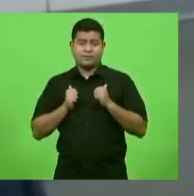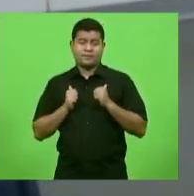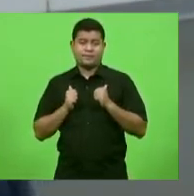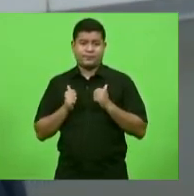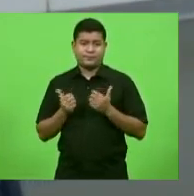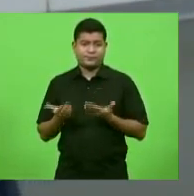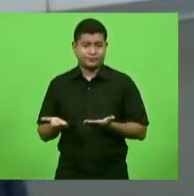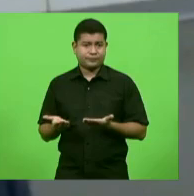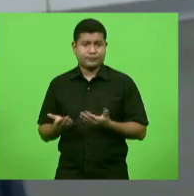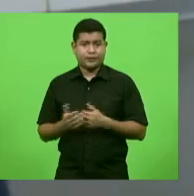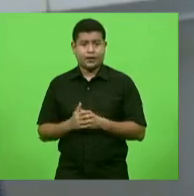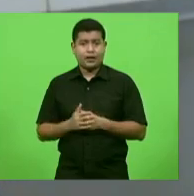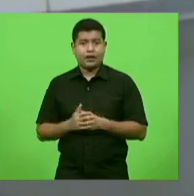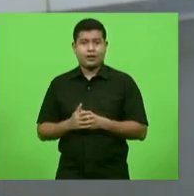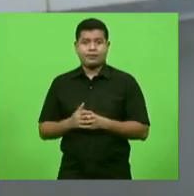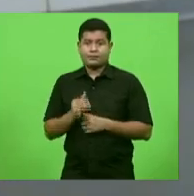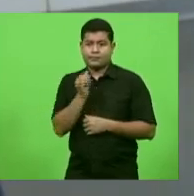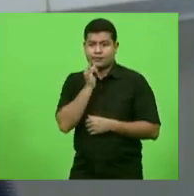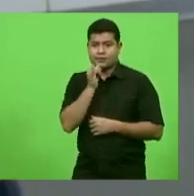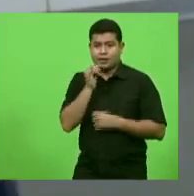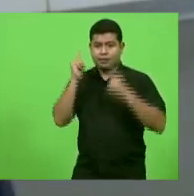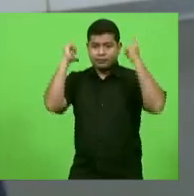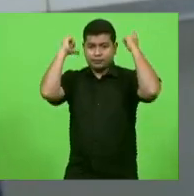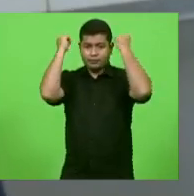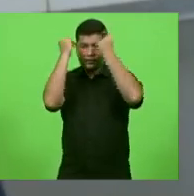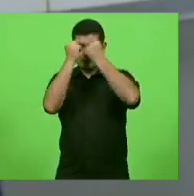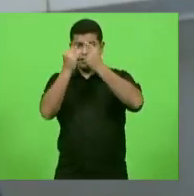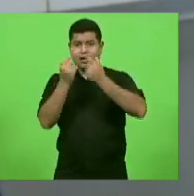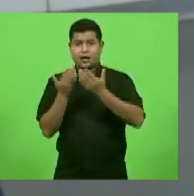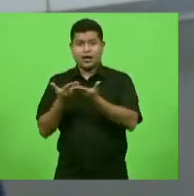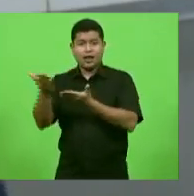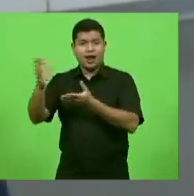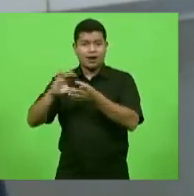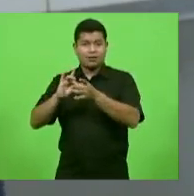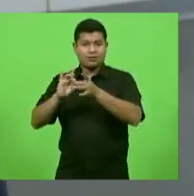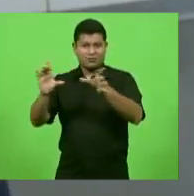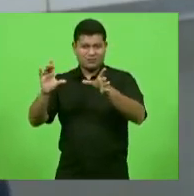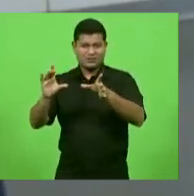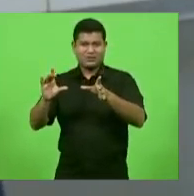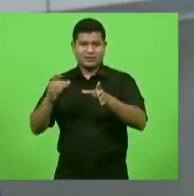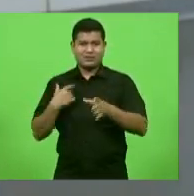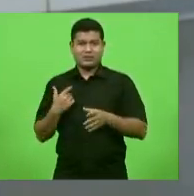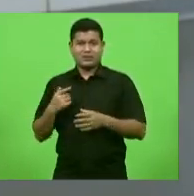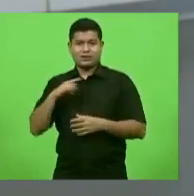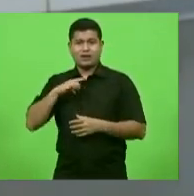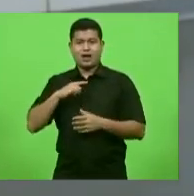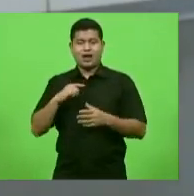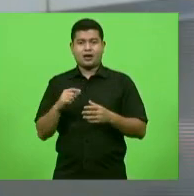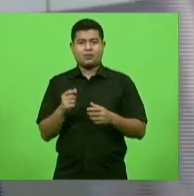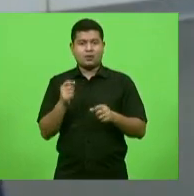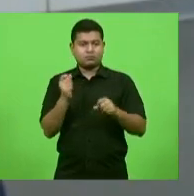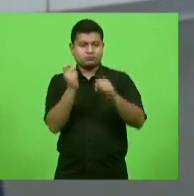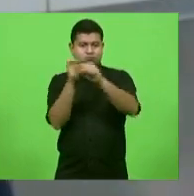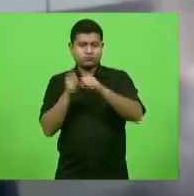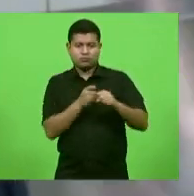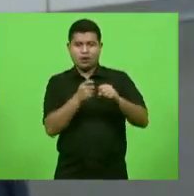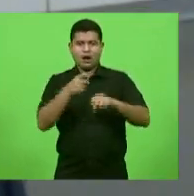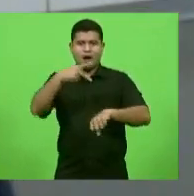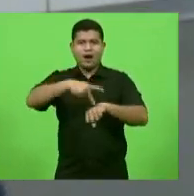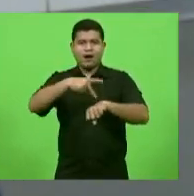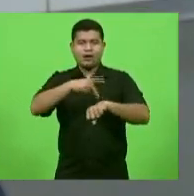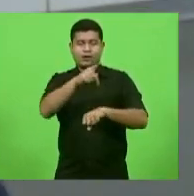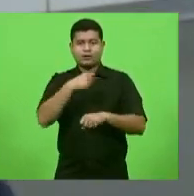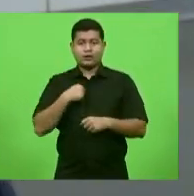Excelências, na Grécia, berço da democracia e da política, há uma pedra esculpida que diz: onde não há justiça,